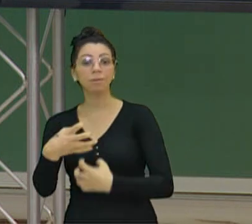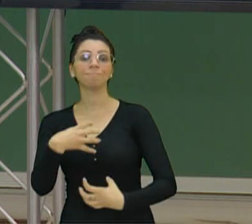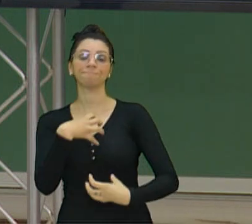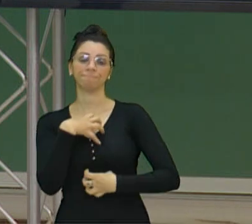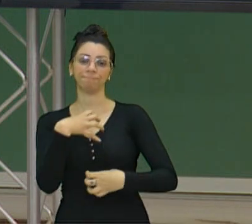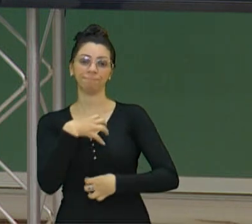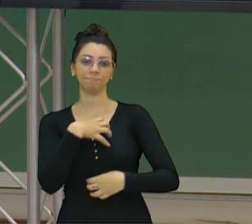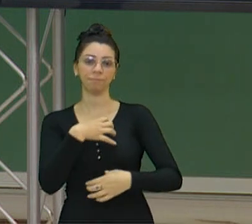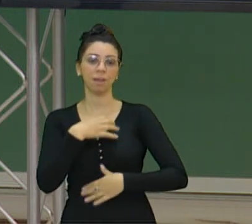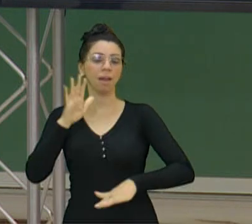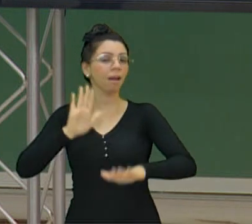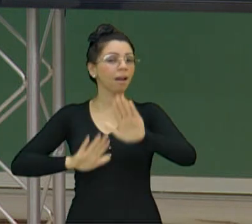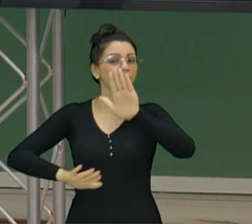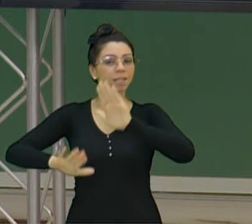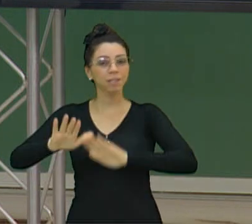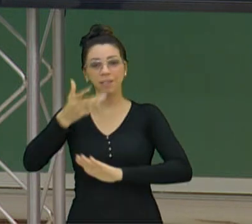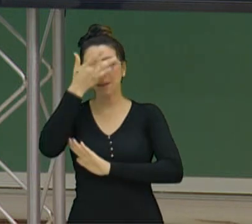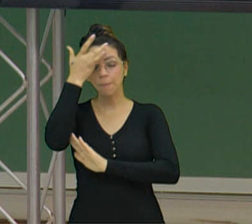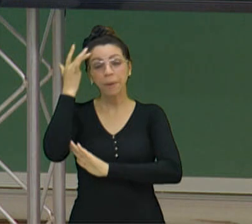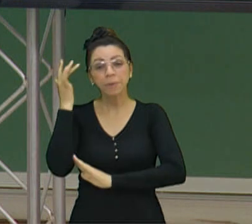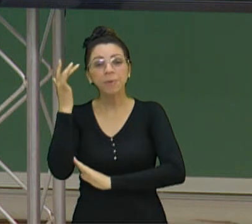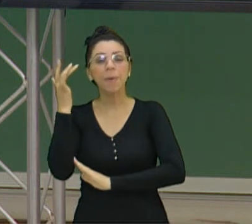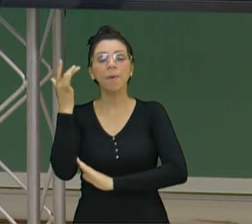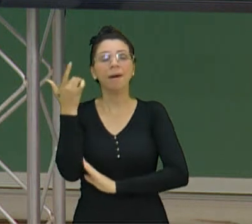não imagina acompanha essa pulsação.